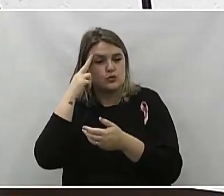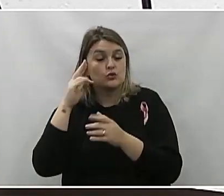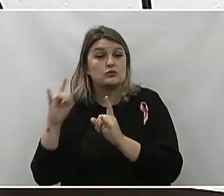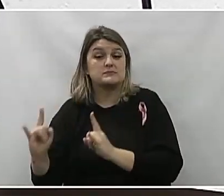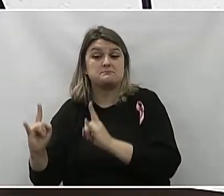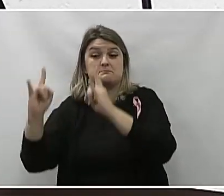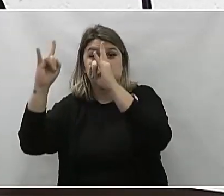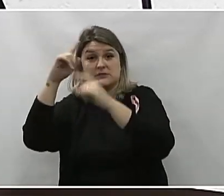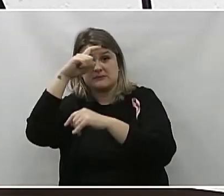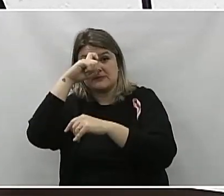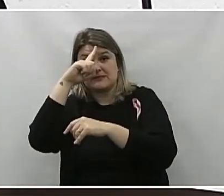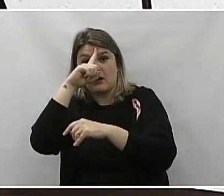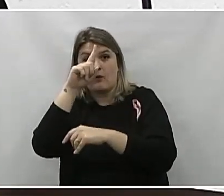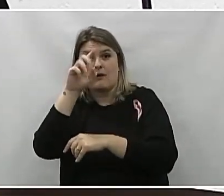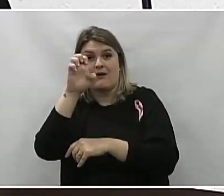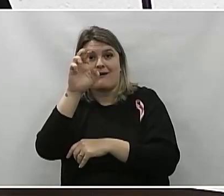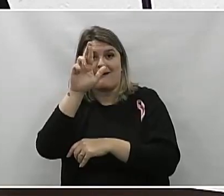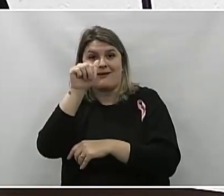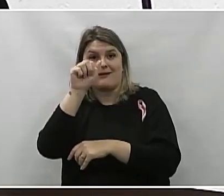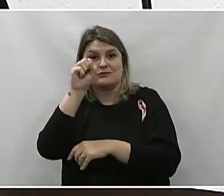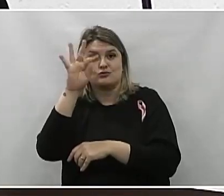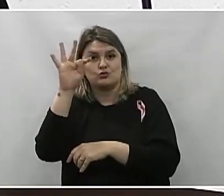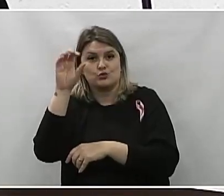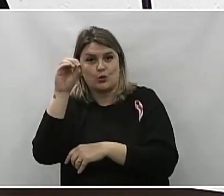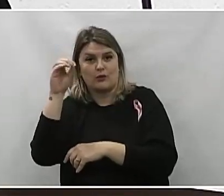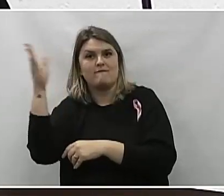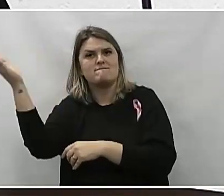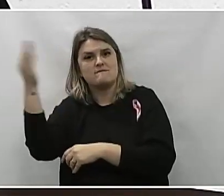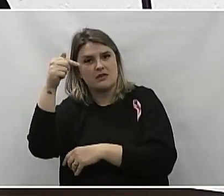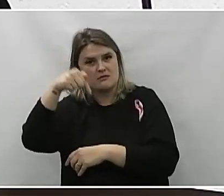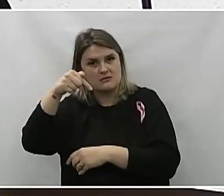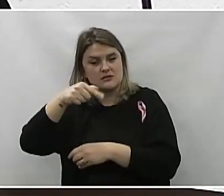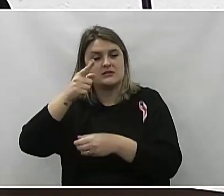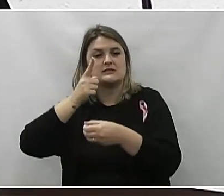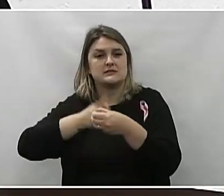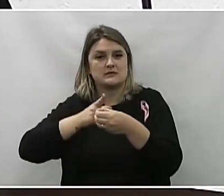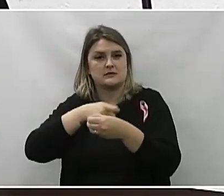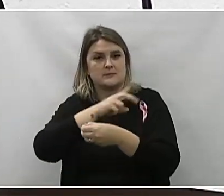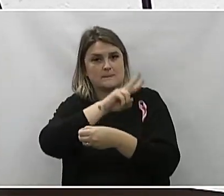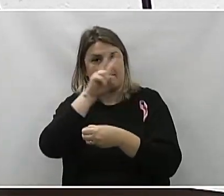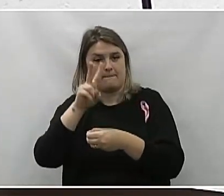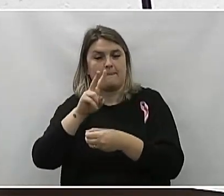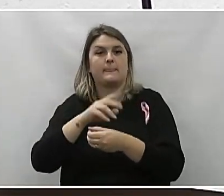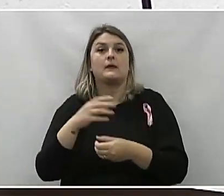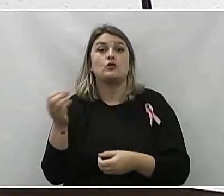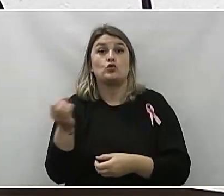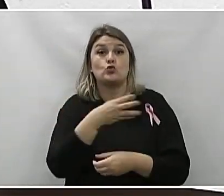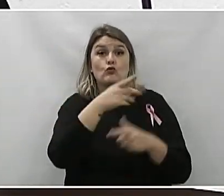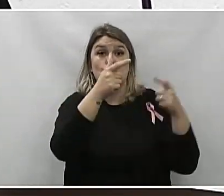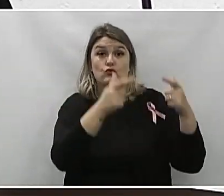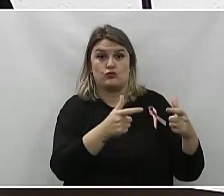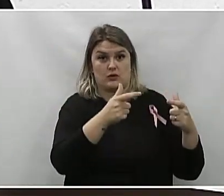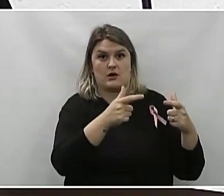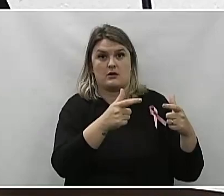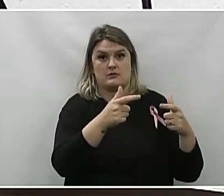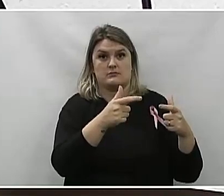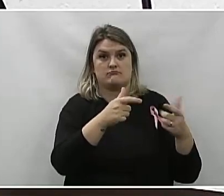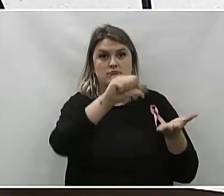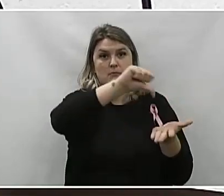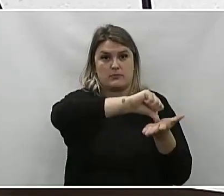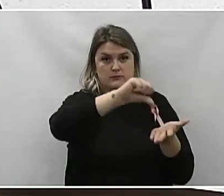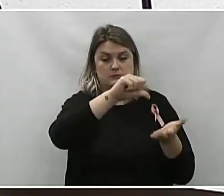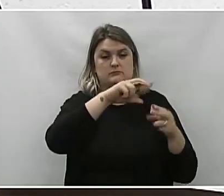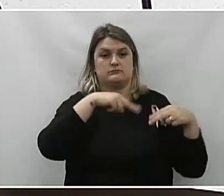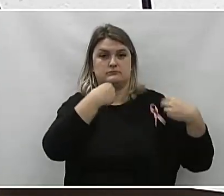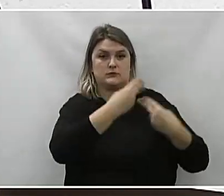como também eh essa nova sede para rede feminina combater o câncer Isso vai ser uma luta que nós vamos travar aí